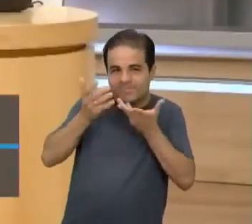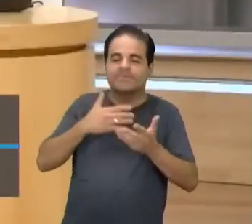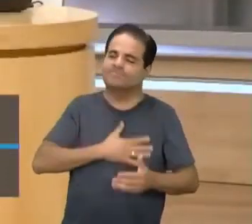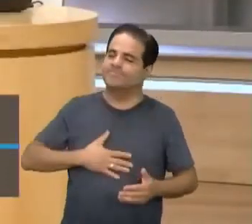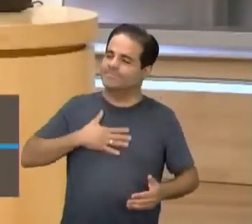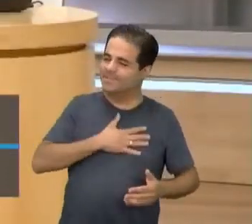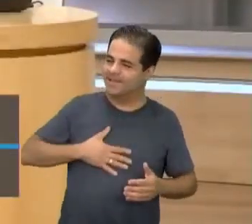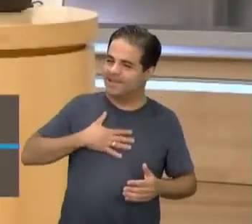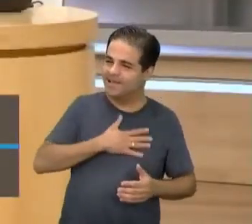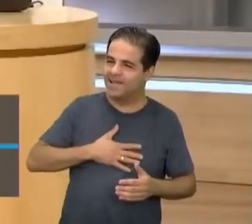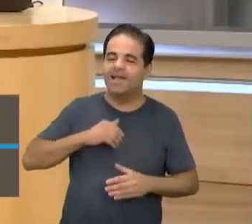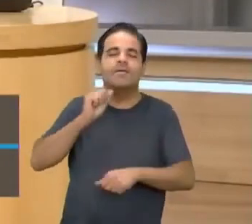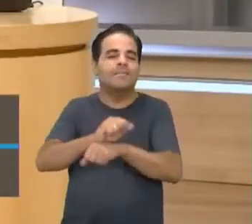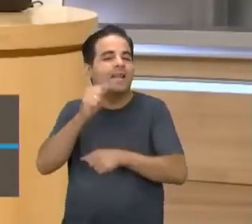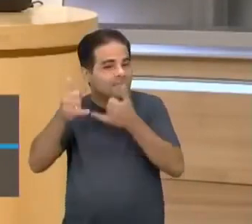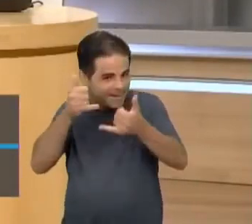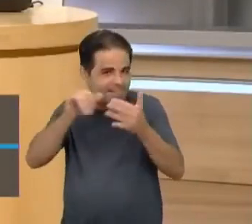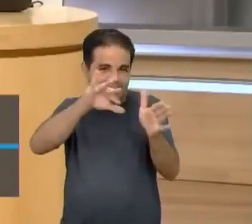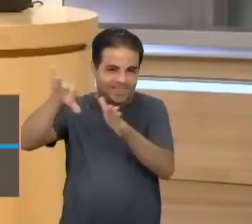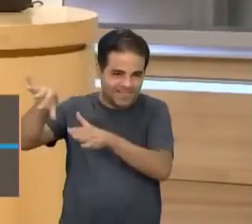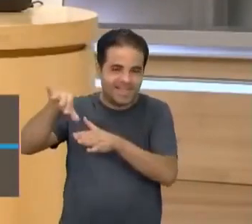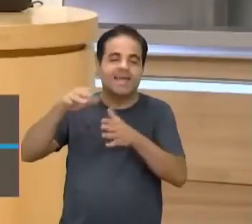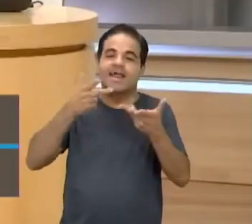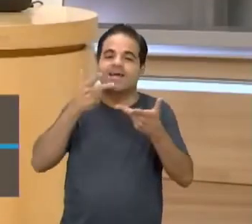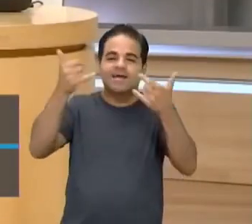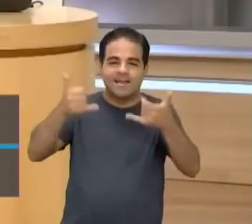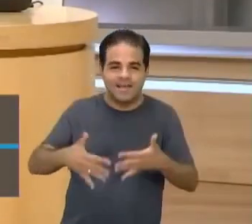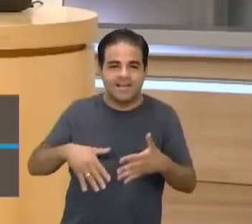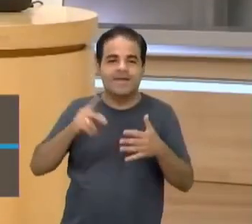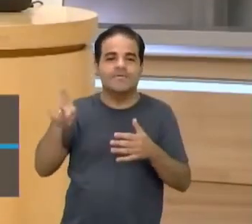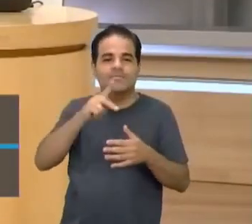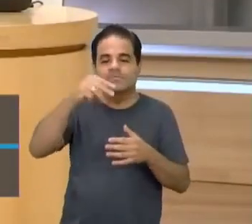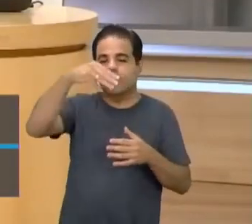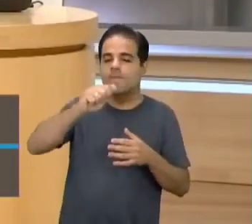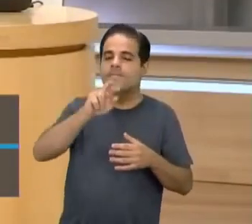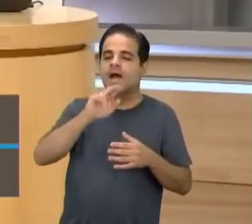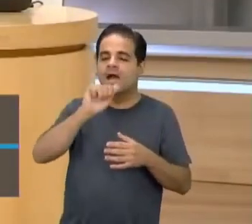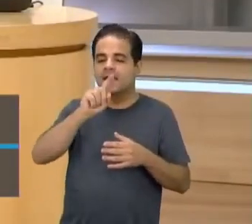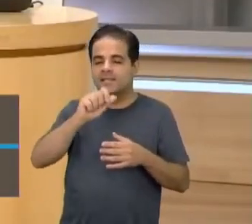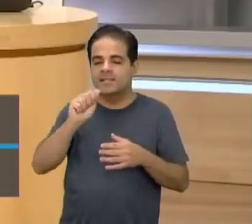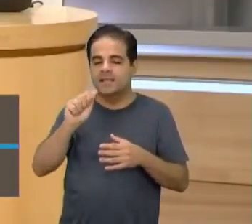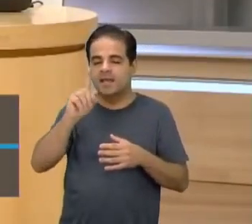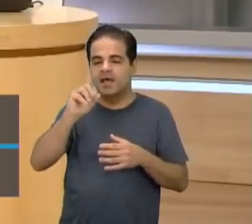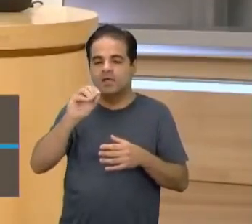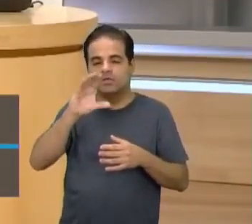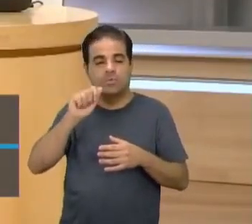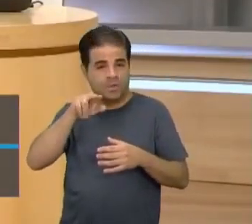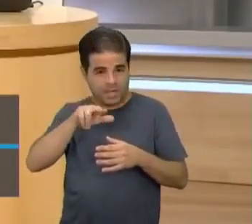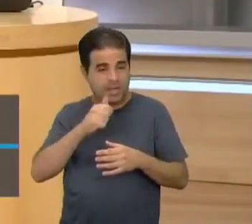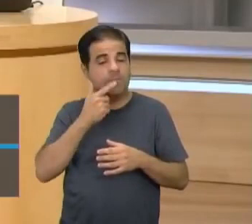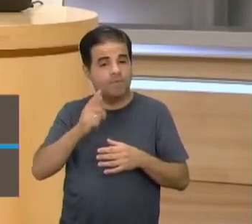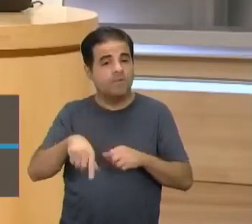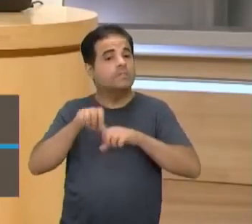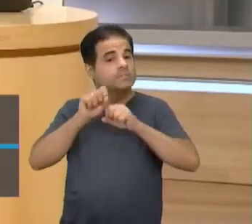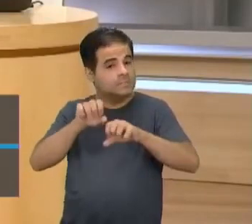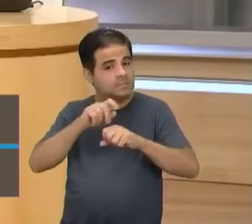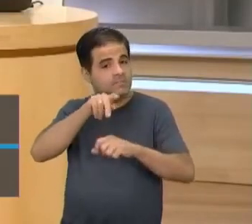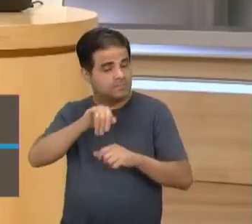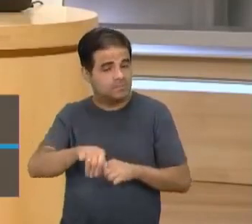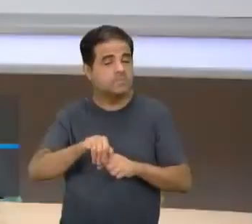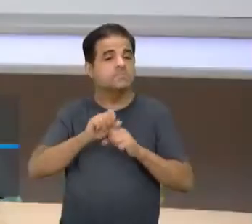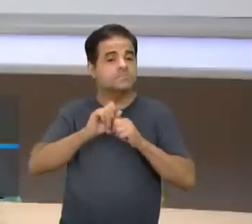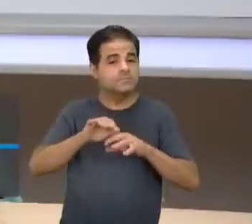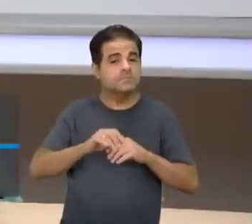Mas vamos parar de brincadeira, gente. Vamos lá, a professora Maria do Carmo diz o seguinte, ela é do PEI